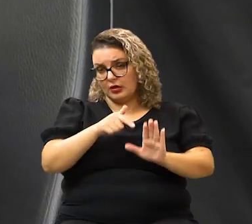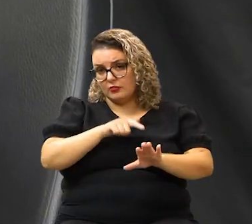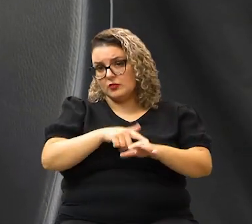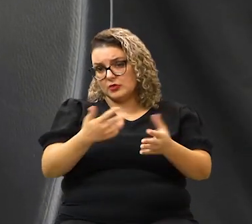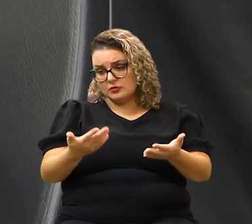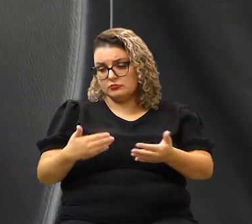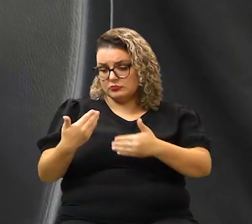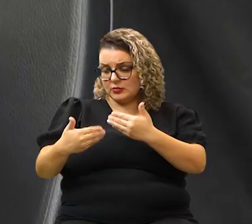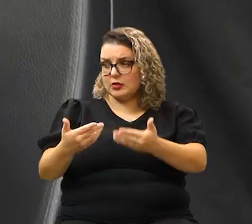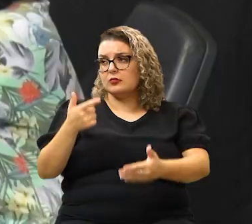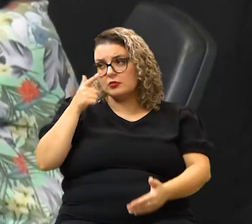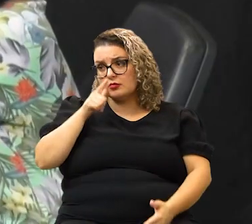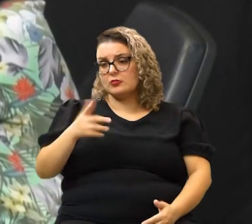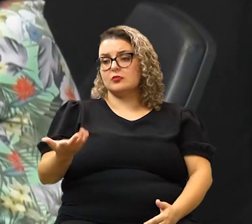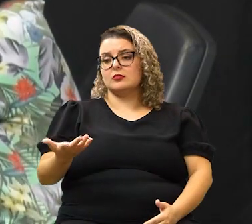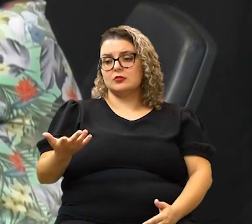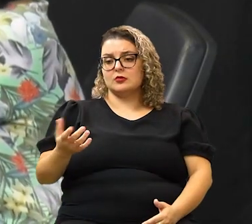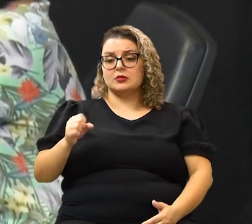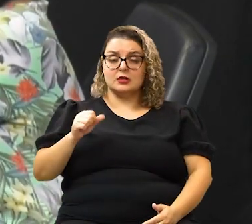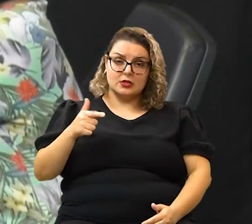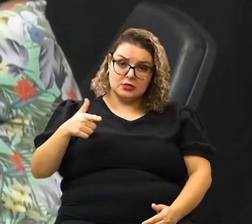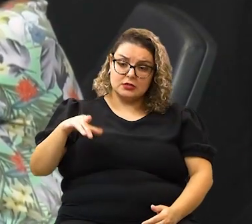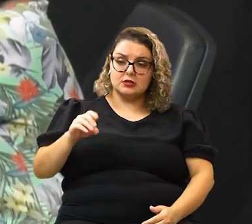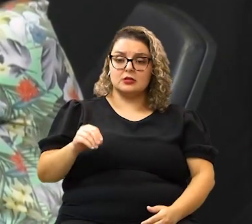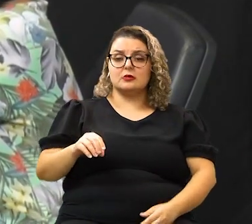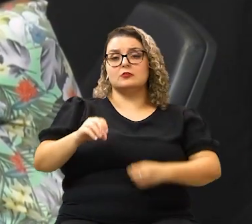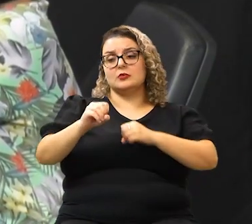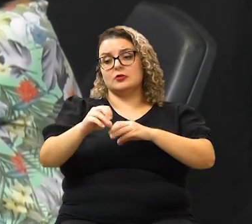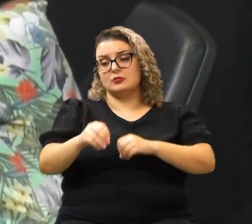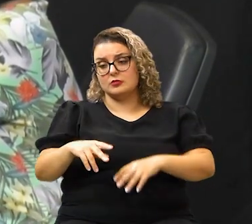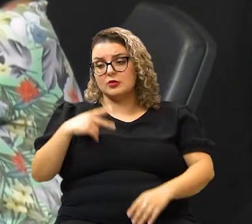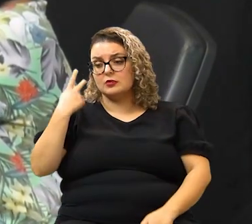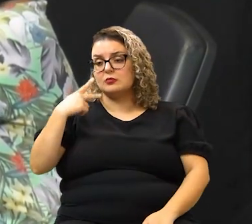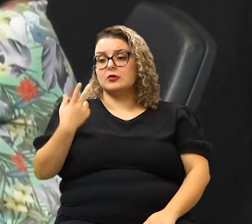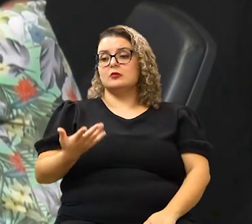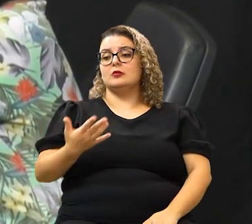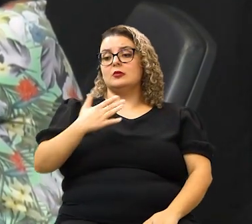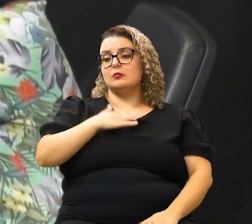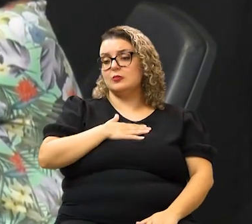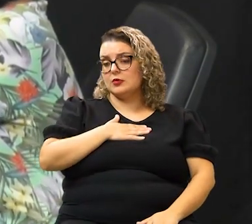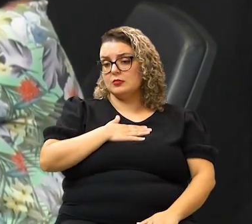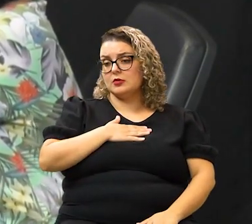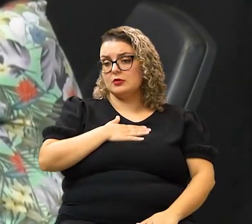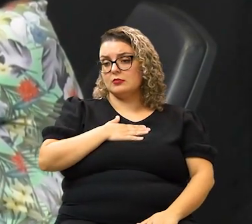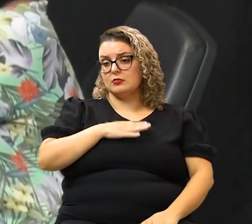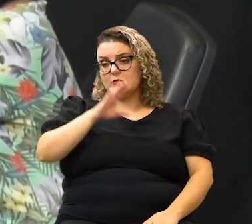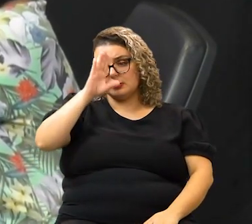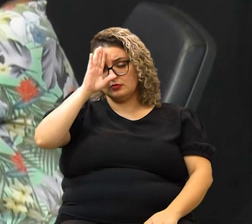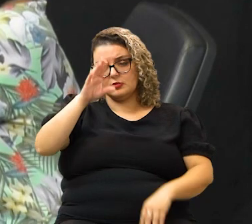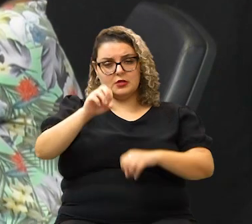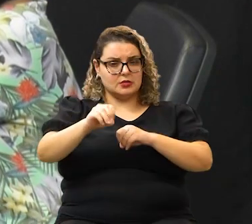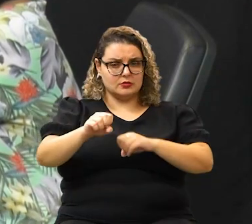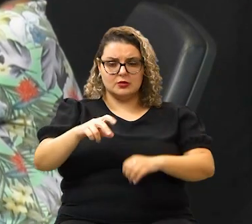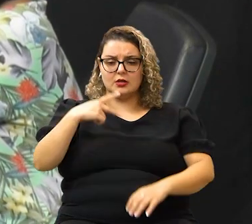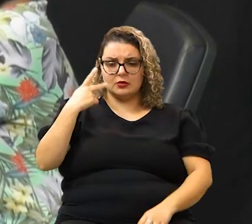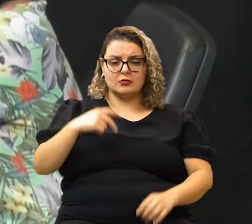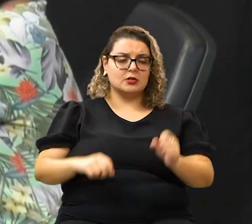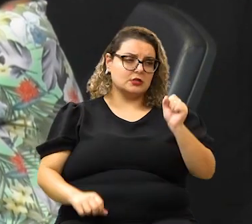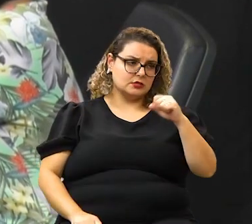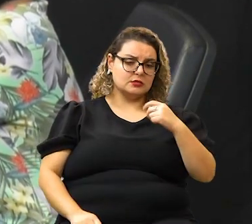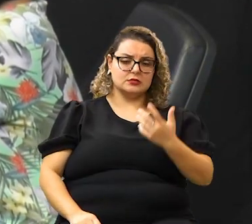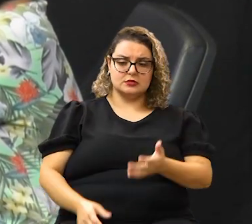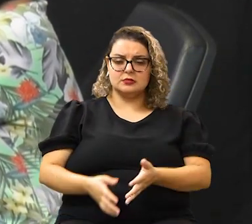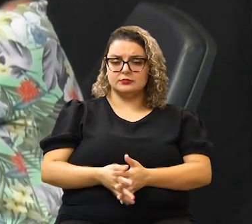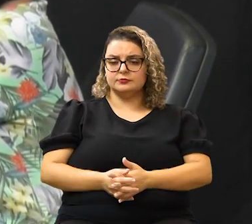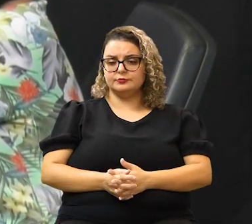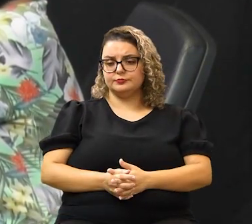saldo, ter educação política. Para mim, a principal questão é a educação política, né? Sim. Eu entendo que o nosso papel